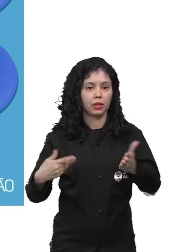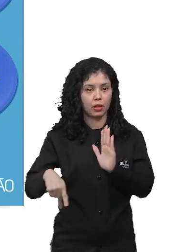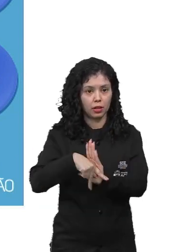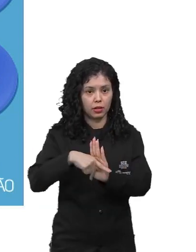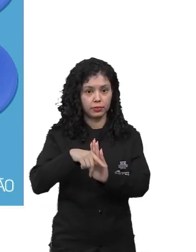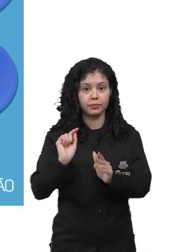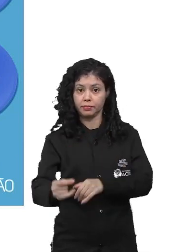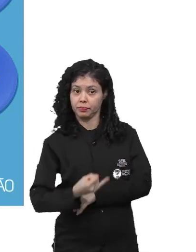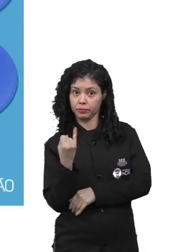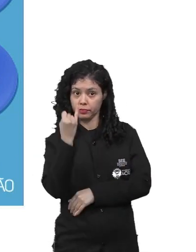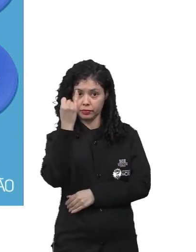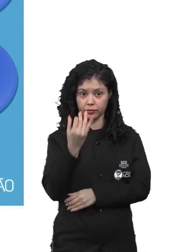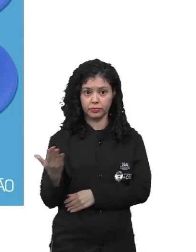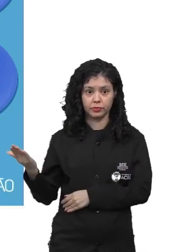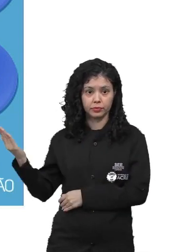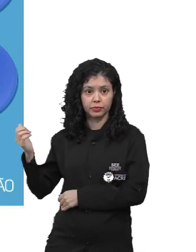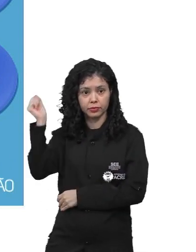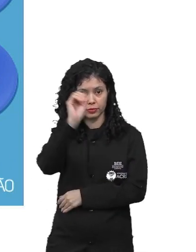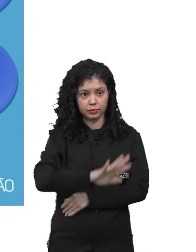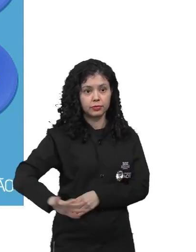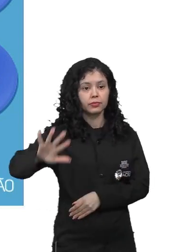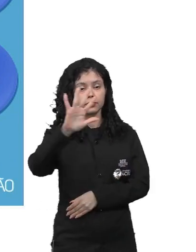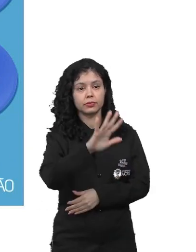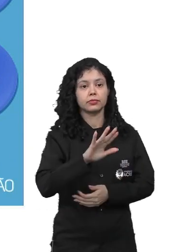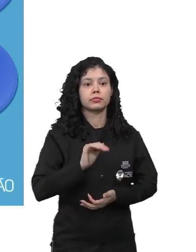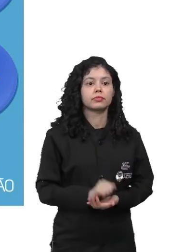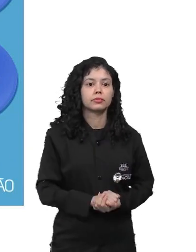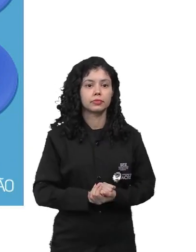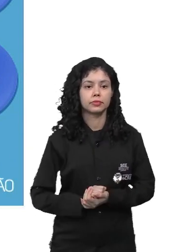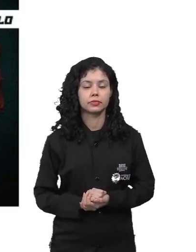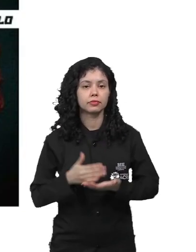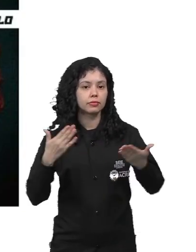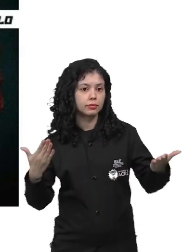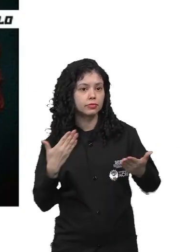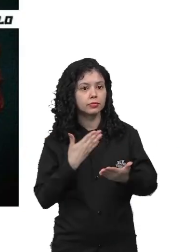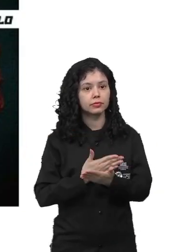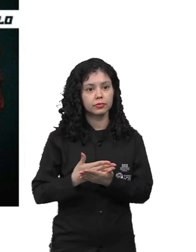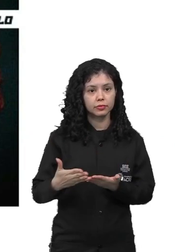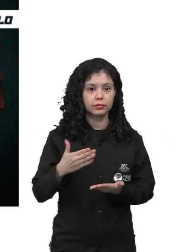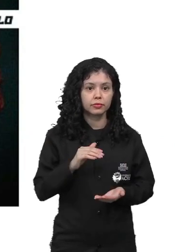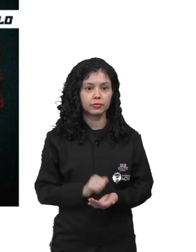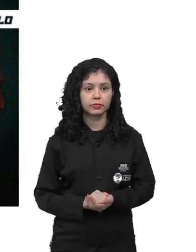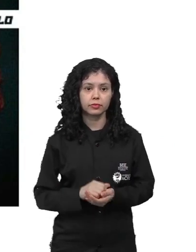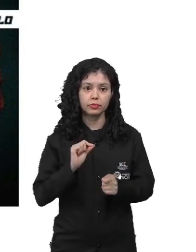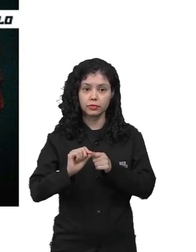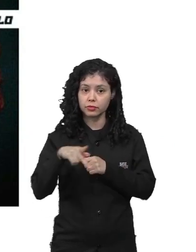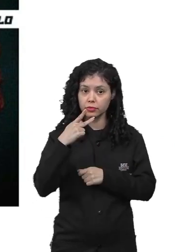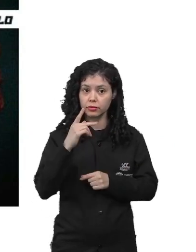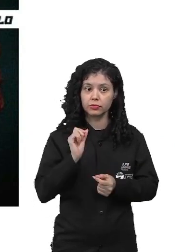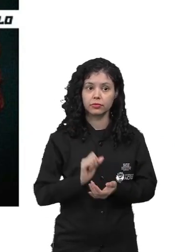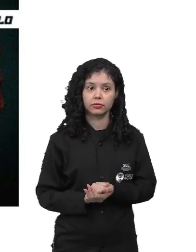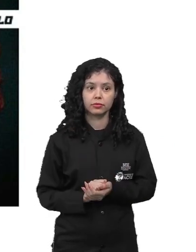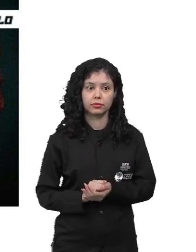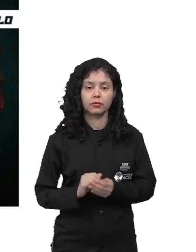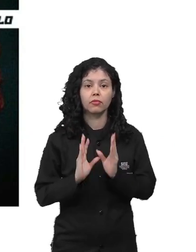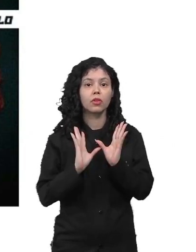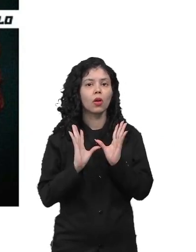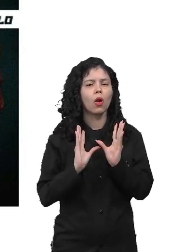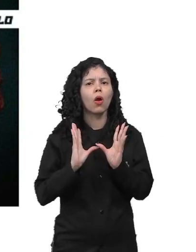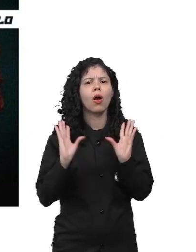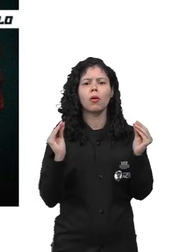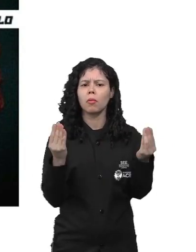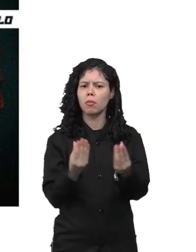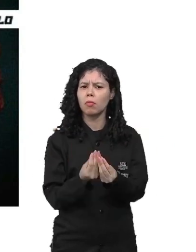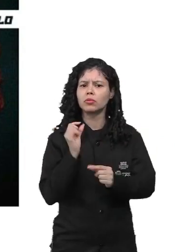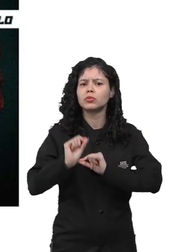as principais propriedades gerais ali da matéria. E, para começar, a gente vai falar sobre a massa. O que é